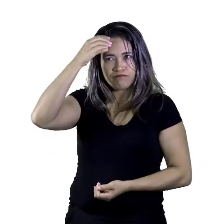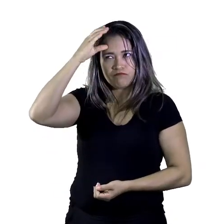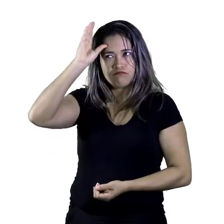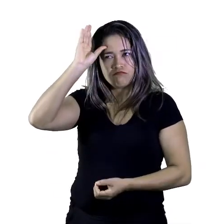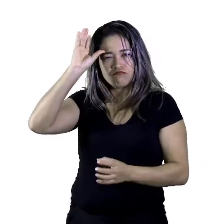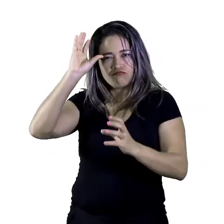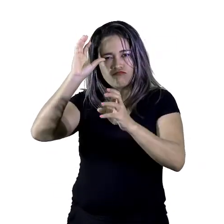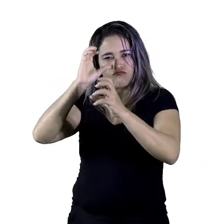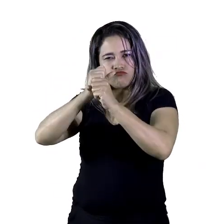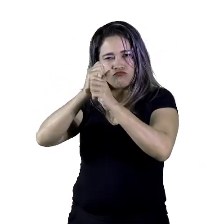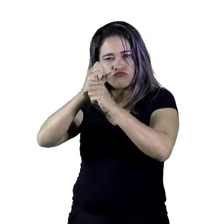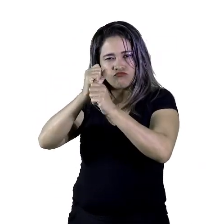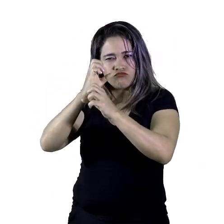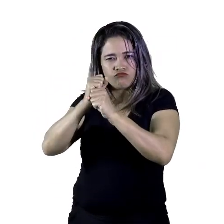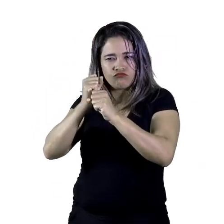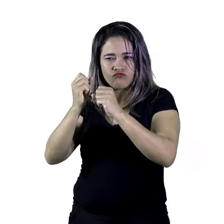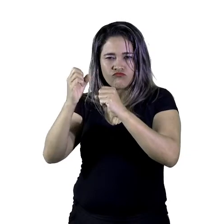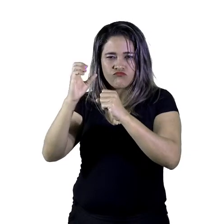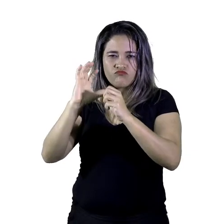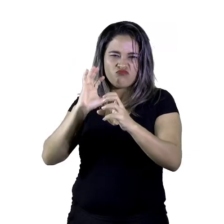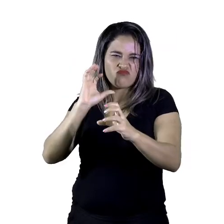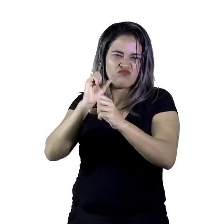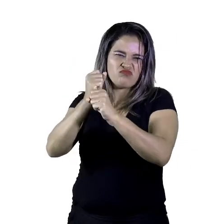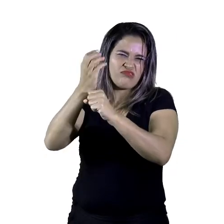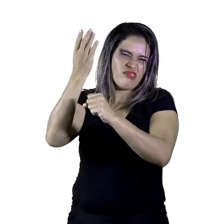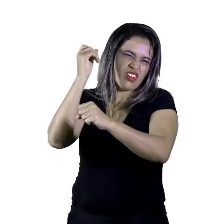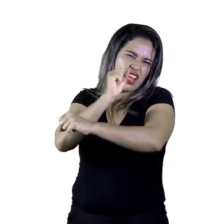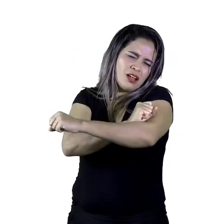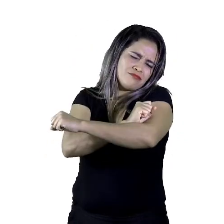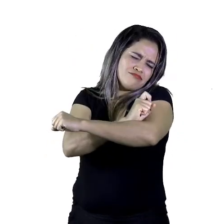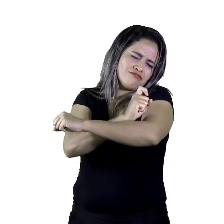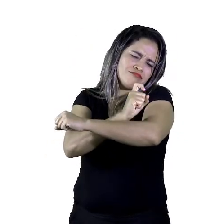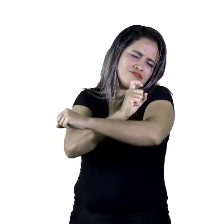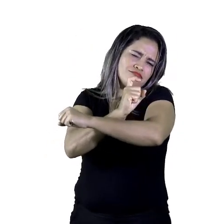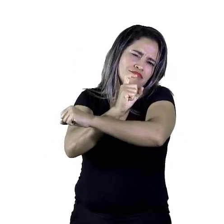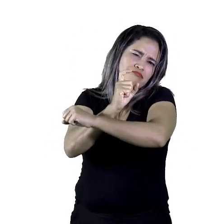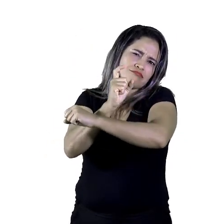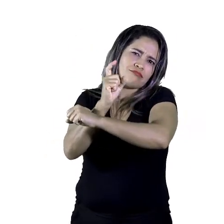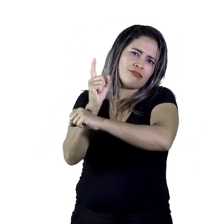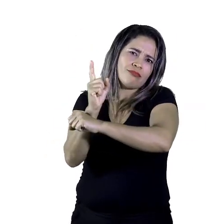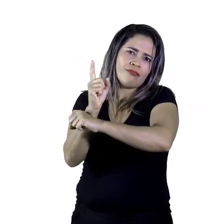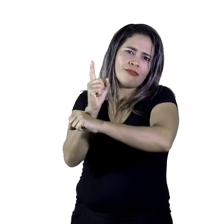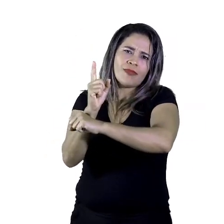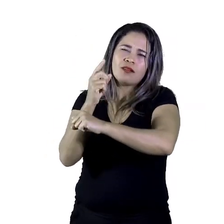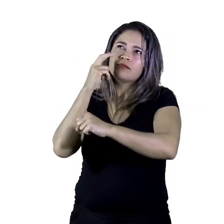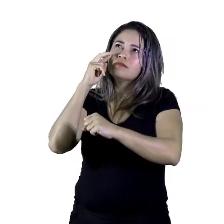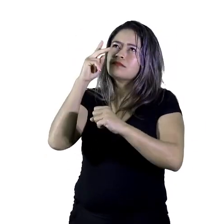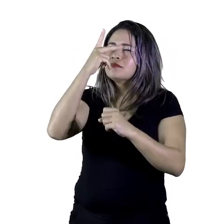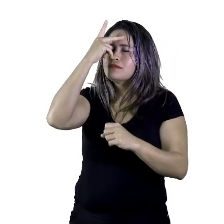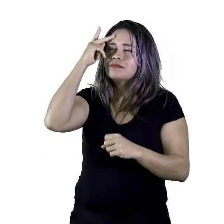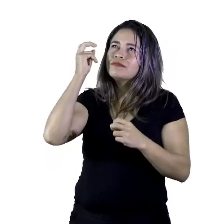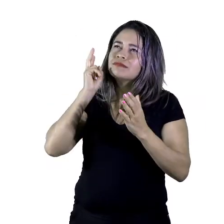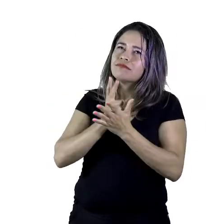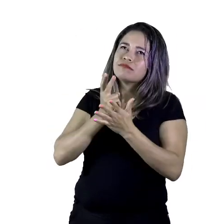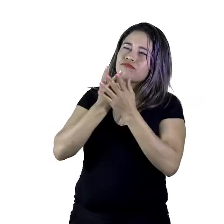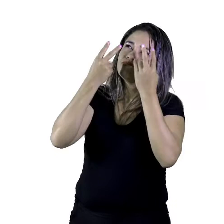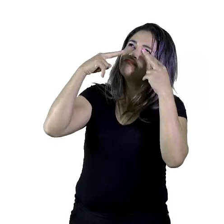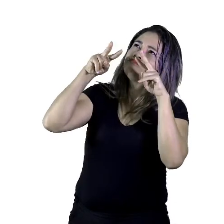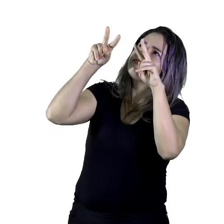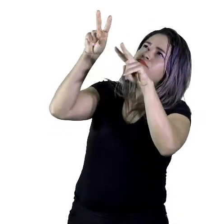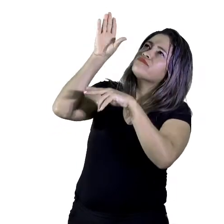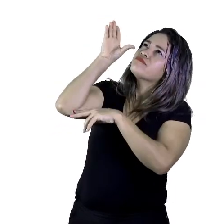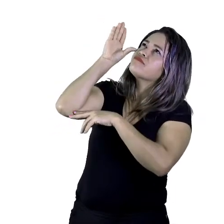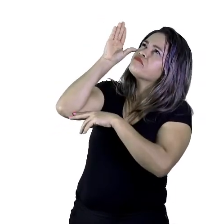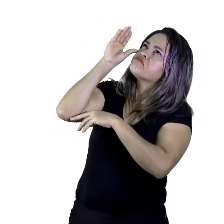acumulados desde a pré-história, desde que o ser humano está aí, porque o ser humano sempre olhou para o céu e ficou curioso com